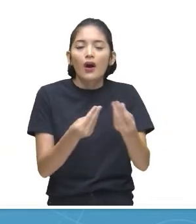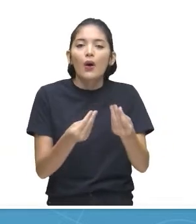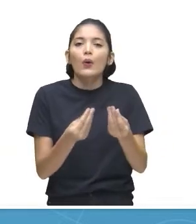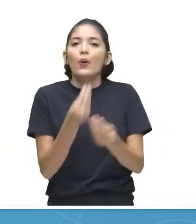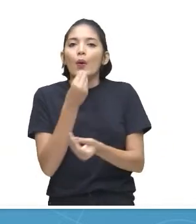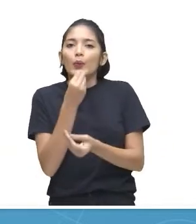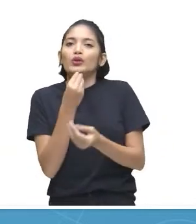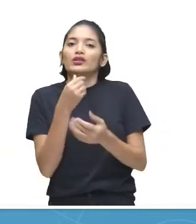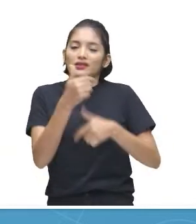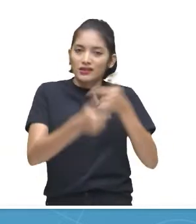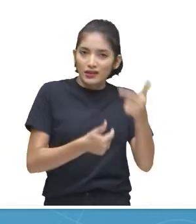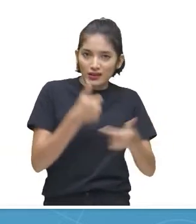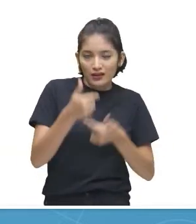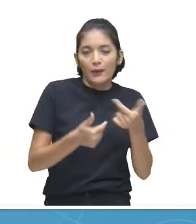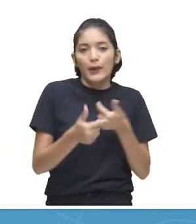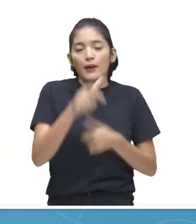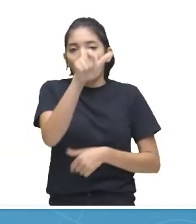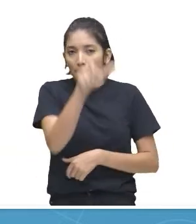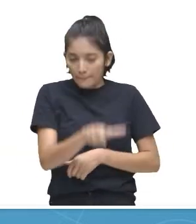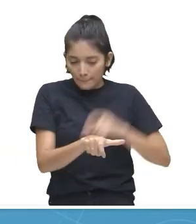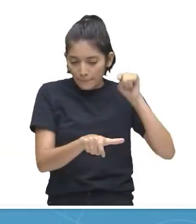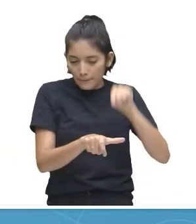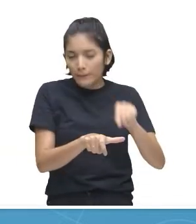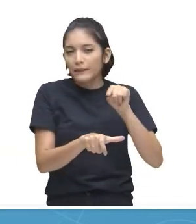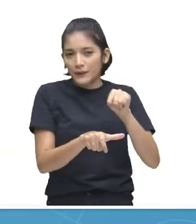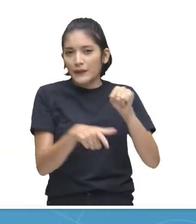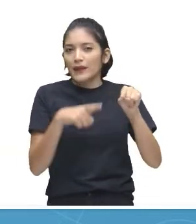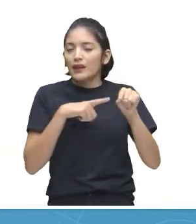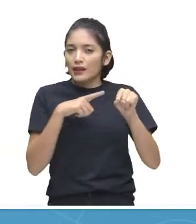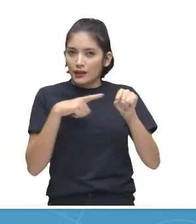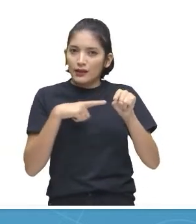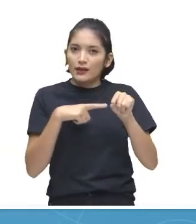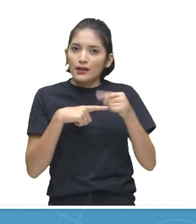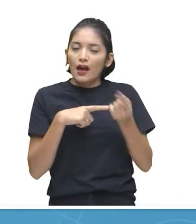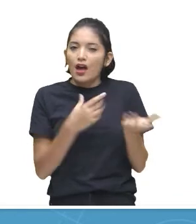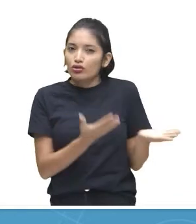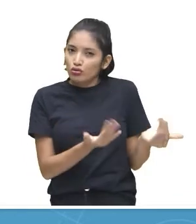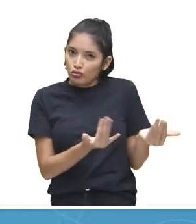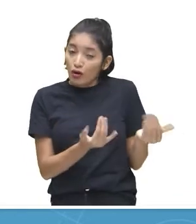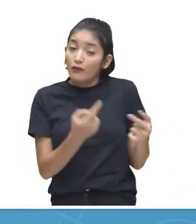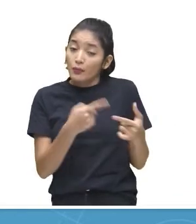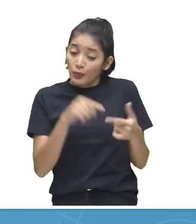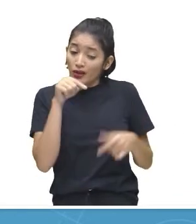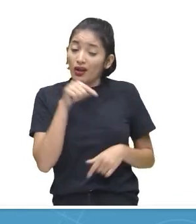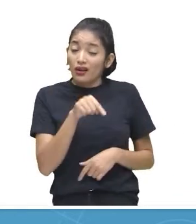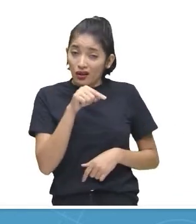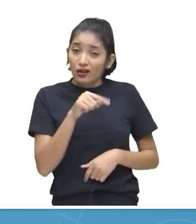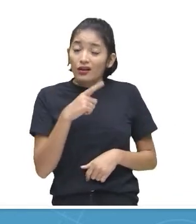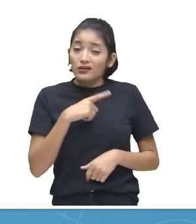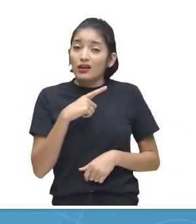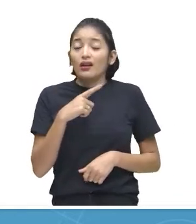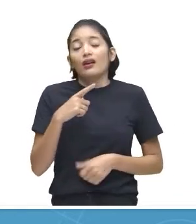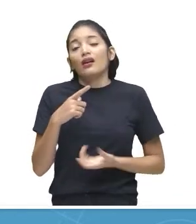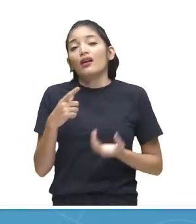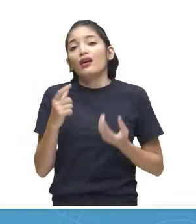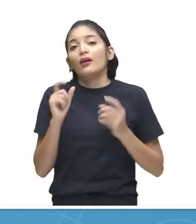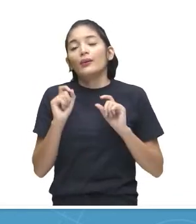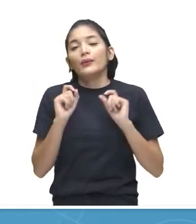para aquele trabalhador que tenha muito mais jovem, porque ele acaba tendo mais